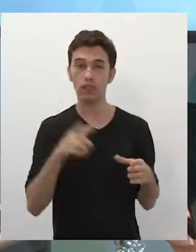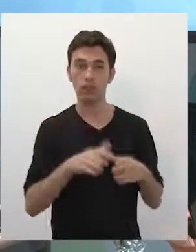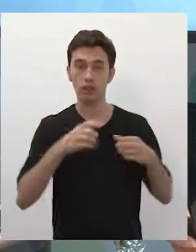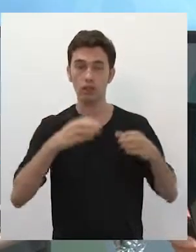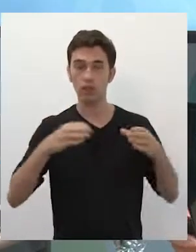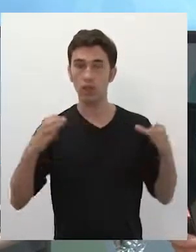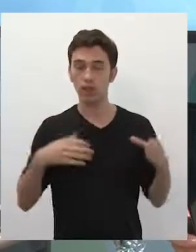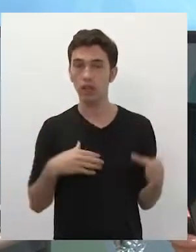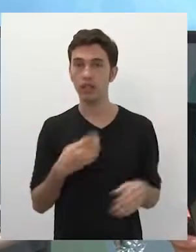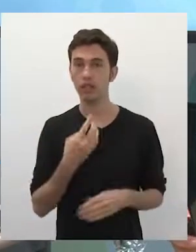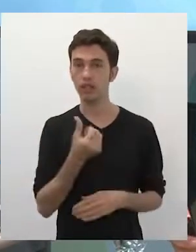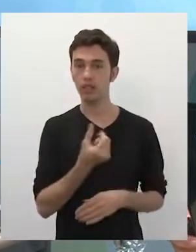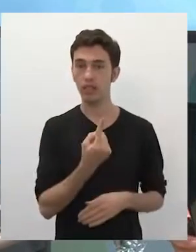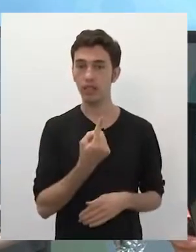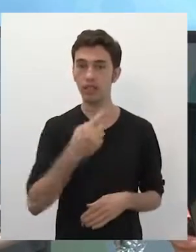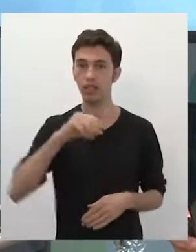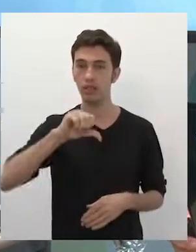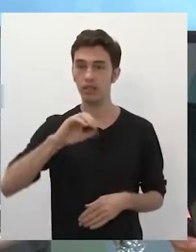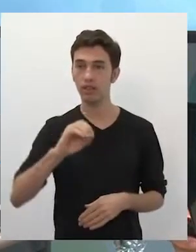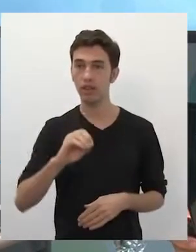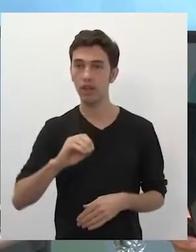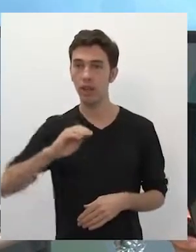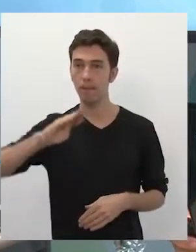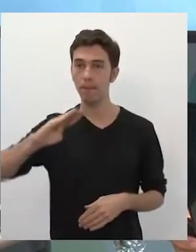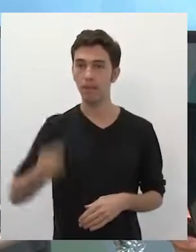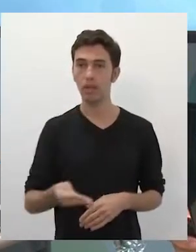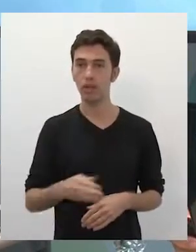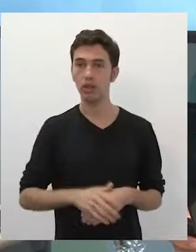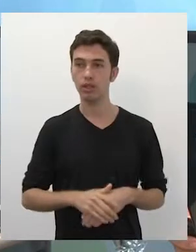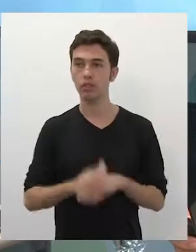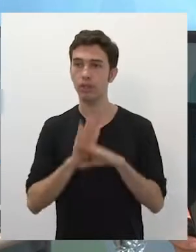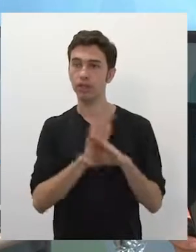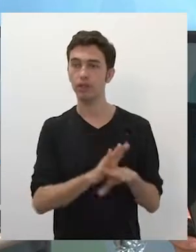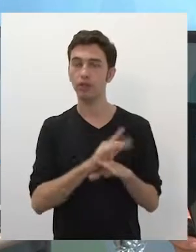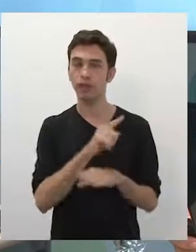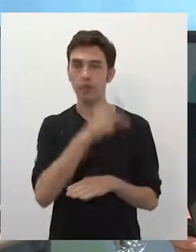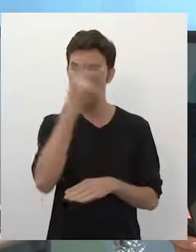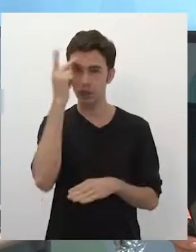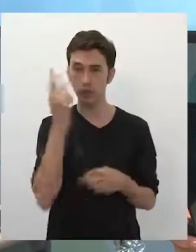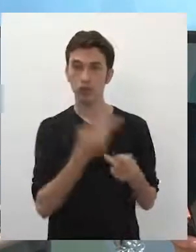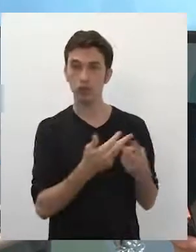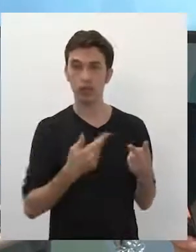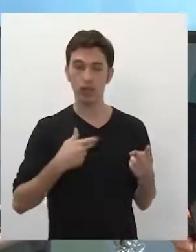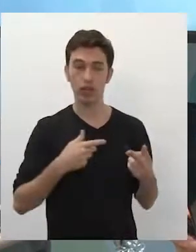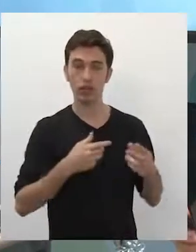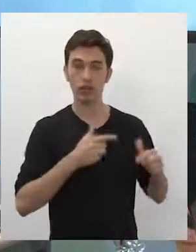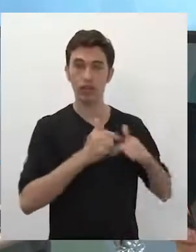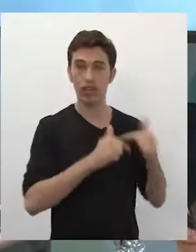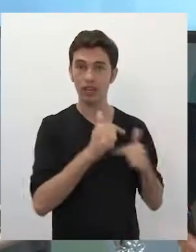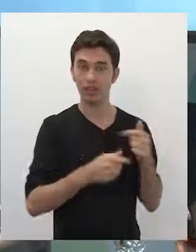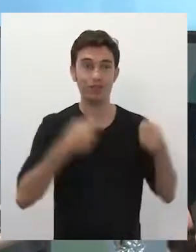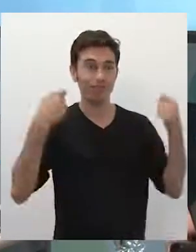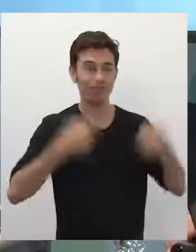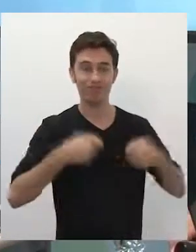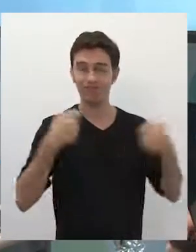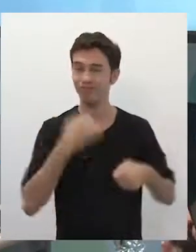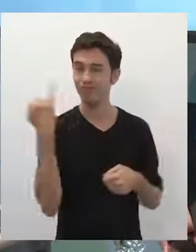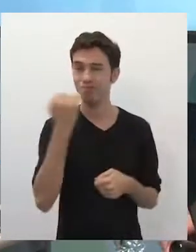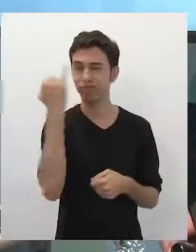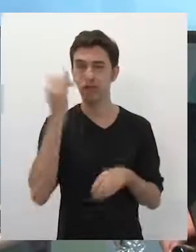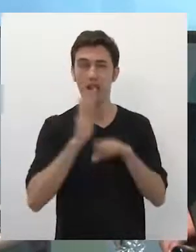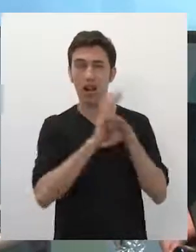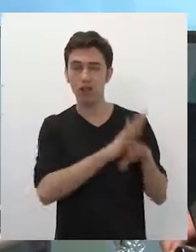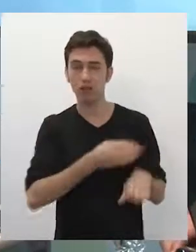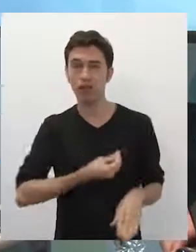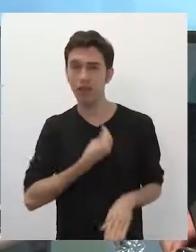de 190 milhões de crianças, com apoio e serviços vitais no próximo ano. Então, vitais, relacionado à vida, que